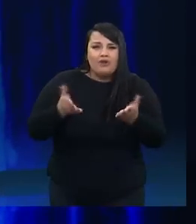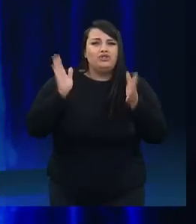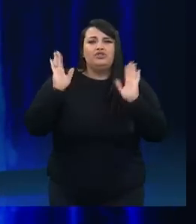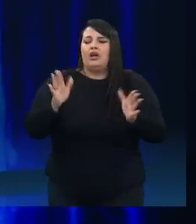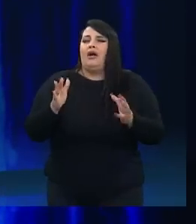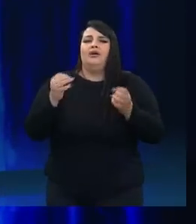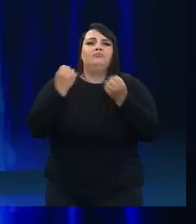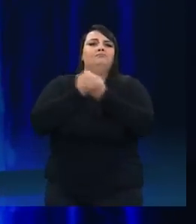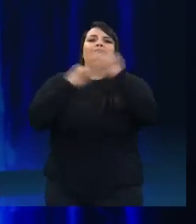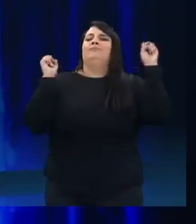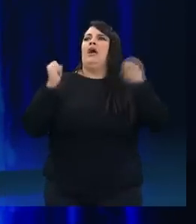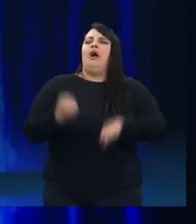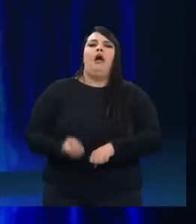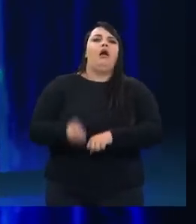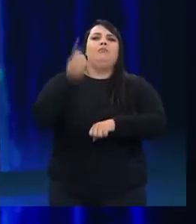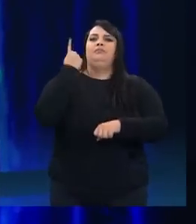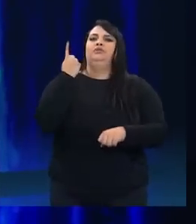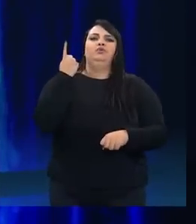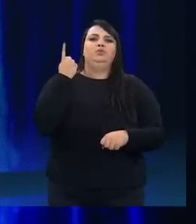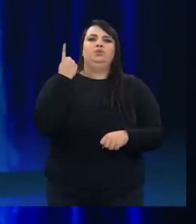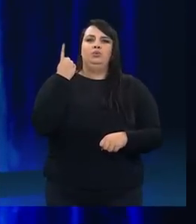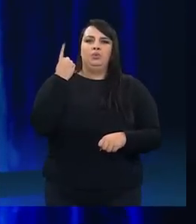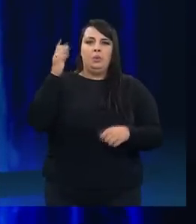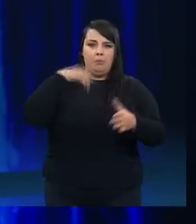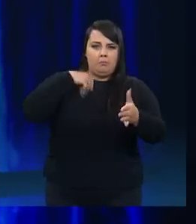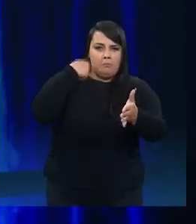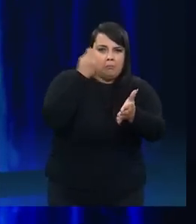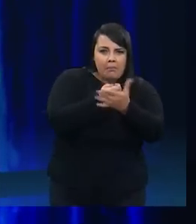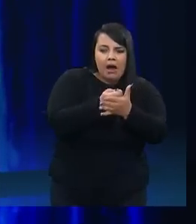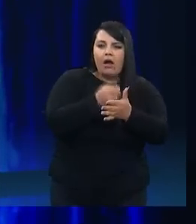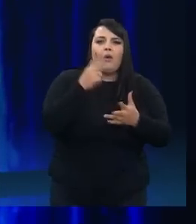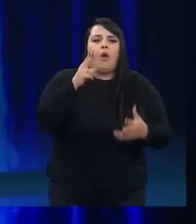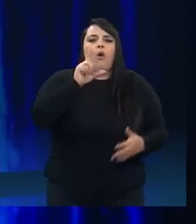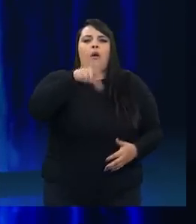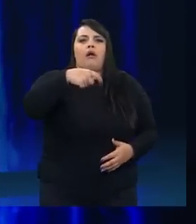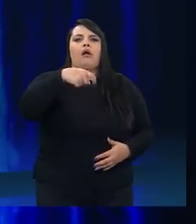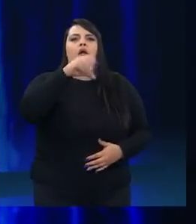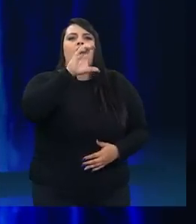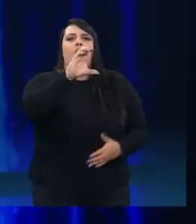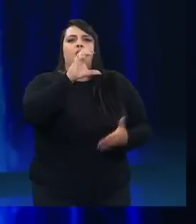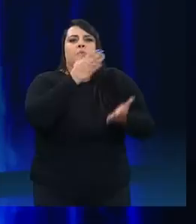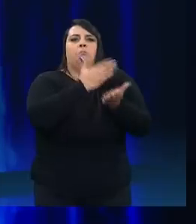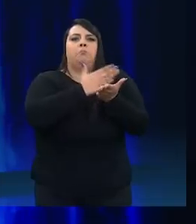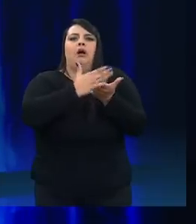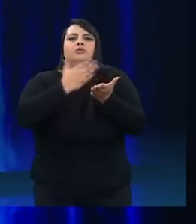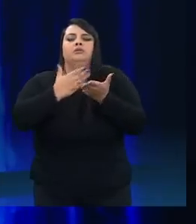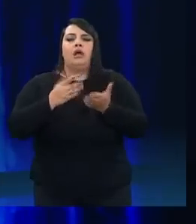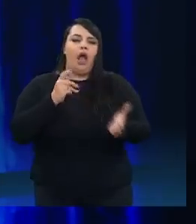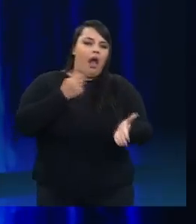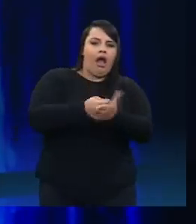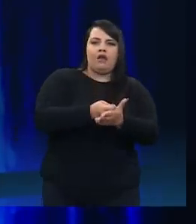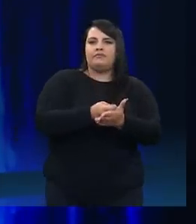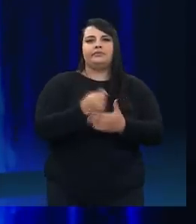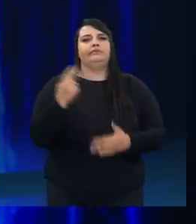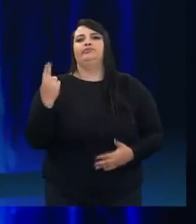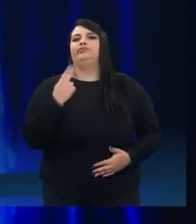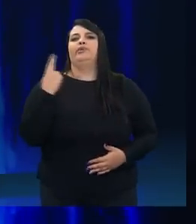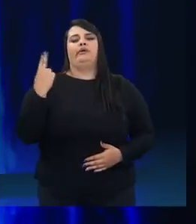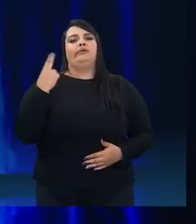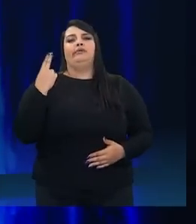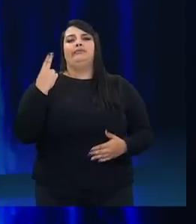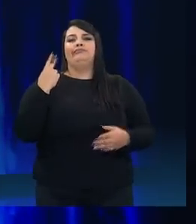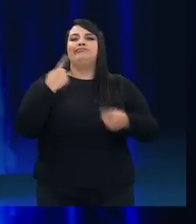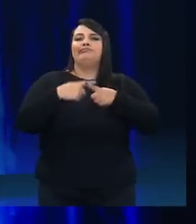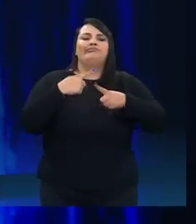pagar a conta de luz. Você tem que entrar no cartão de crédito. E vai acontecer com a água a mesma coisa. Não precisa vender o